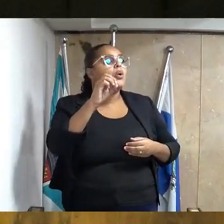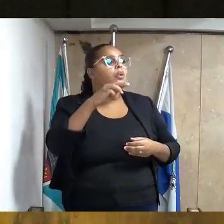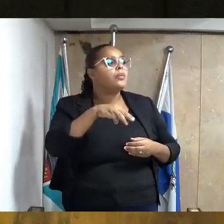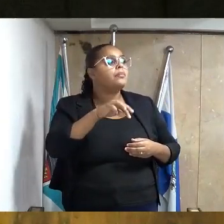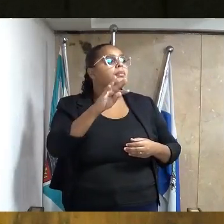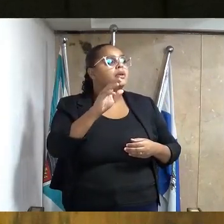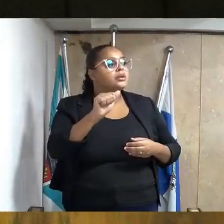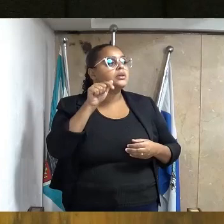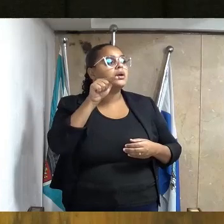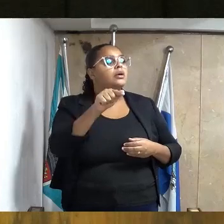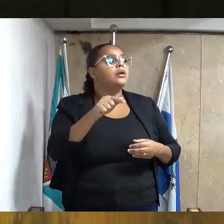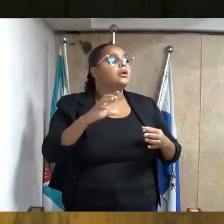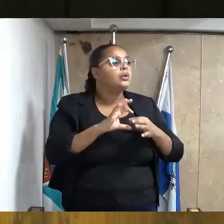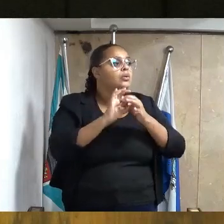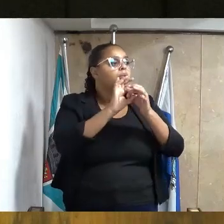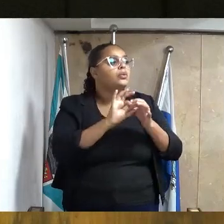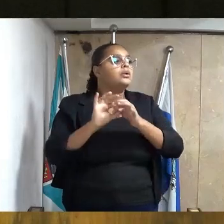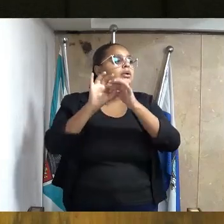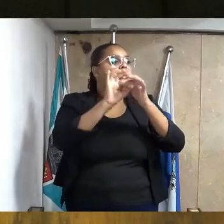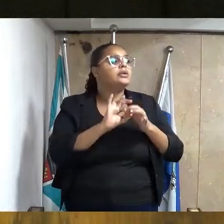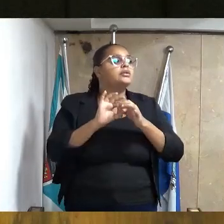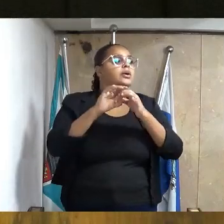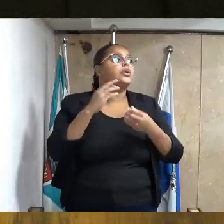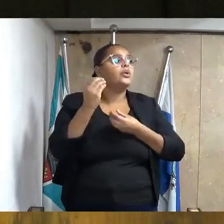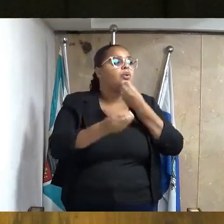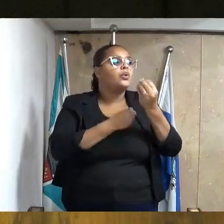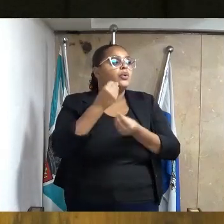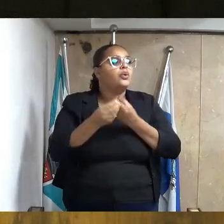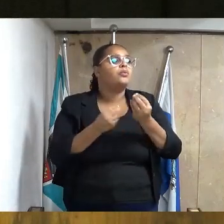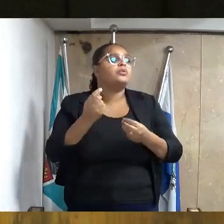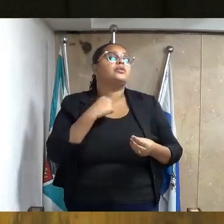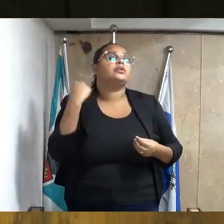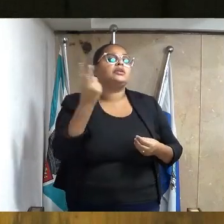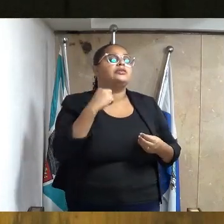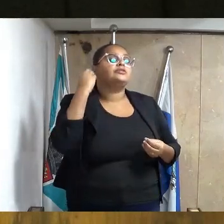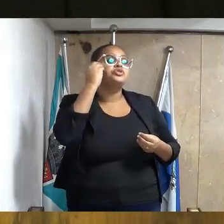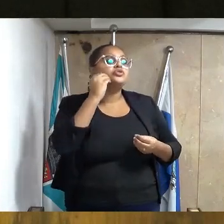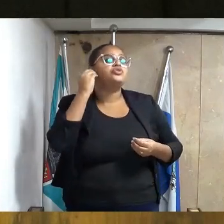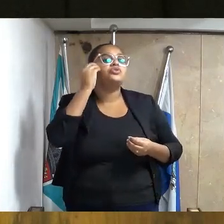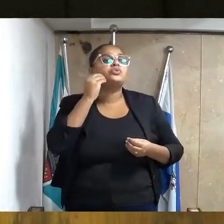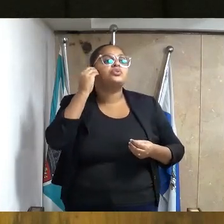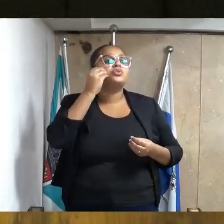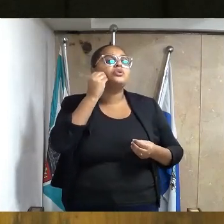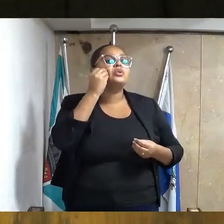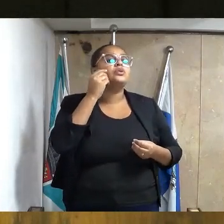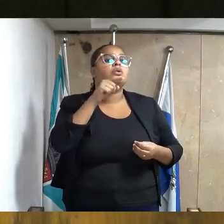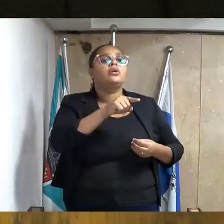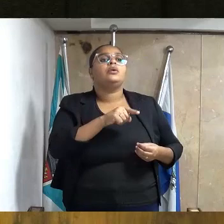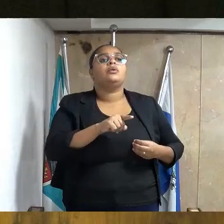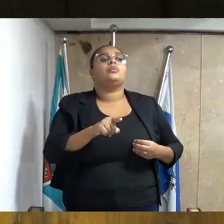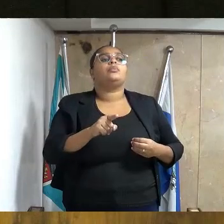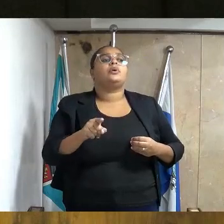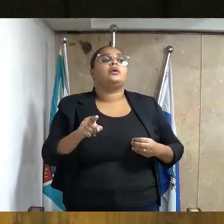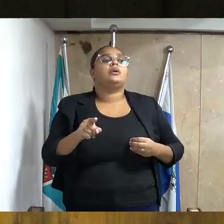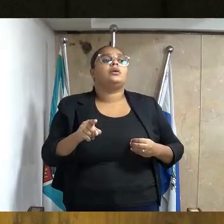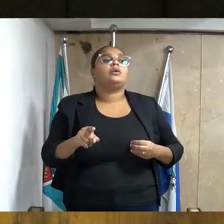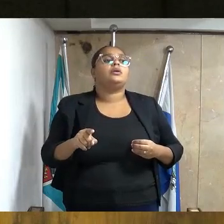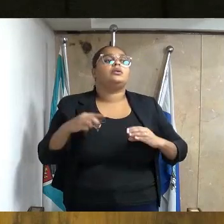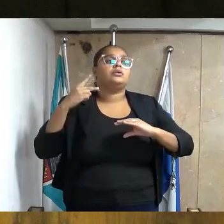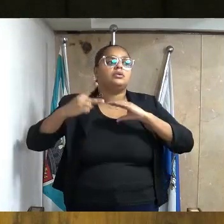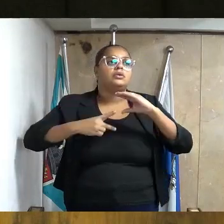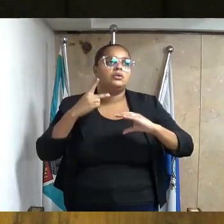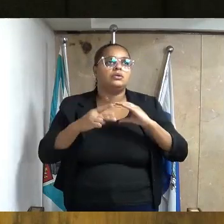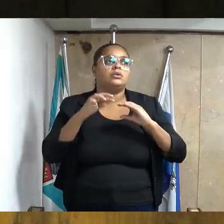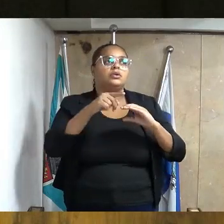uma Câmara unida, como o vereador Nivan falou, me desculpe, uma Câmara unida, trabalhando